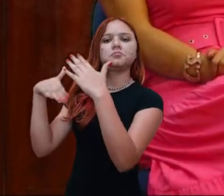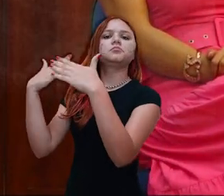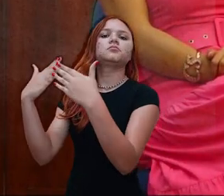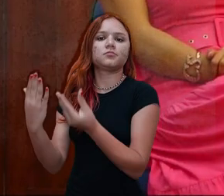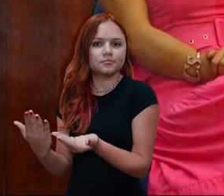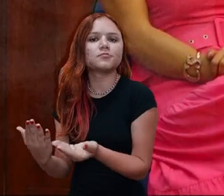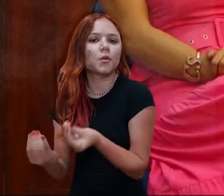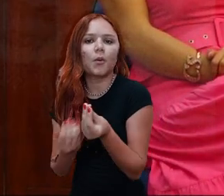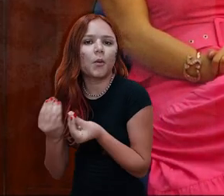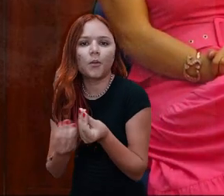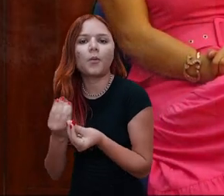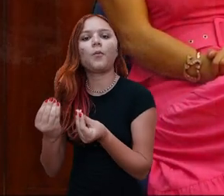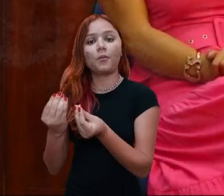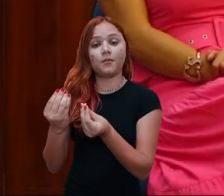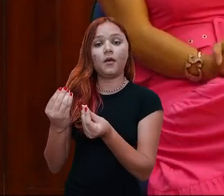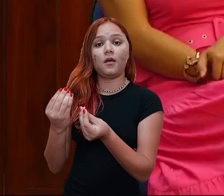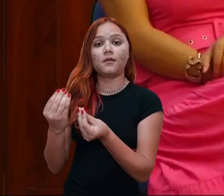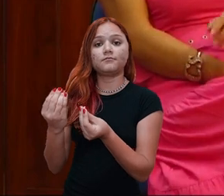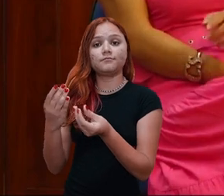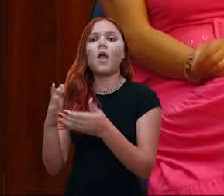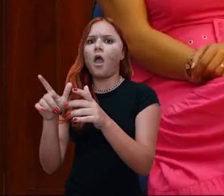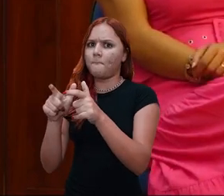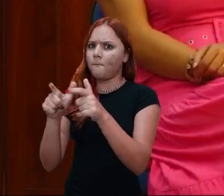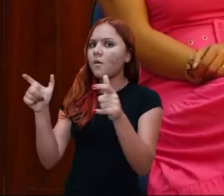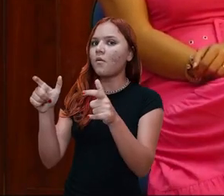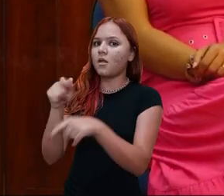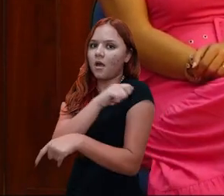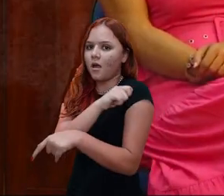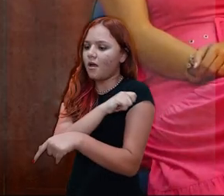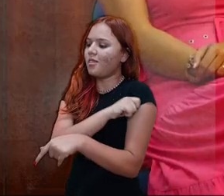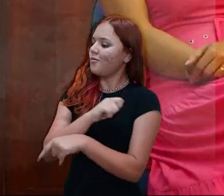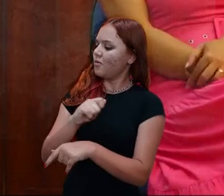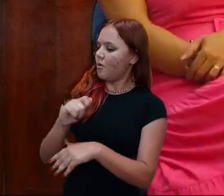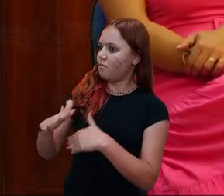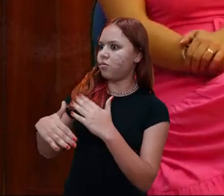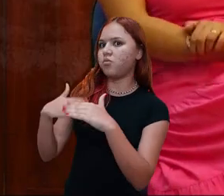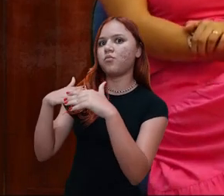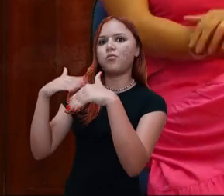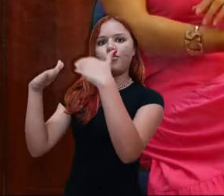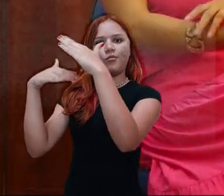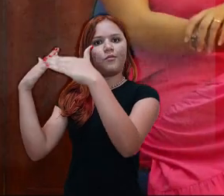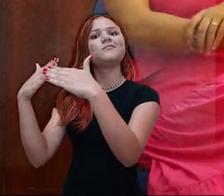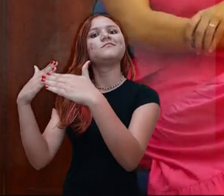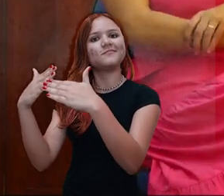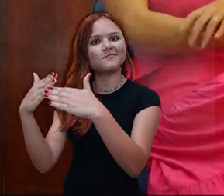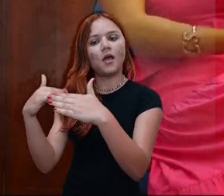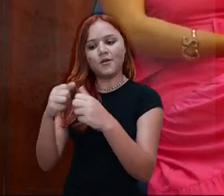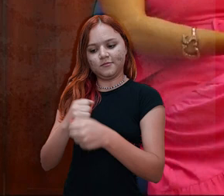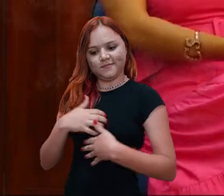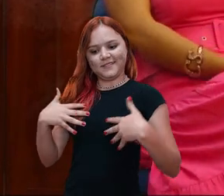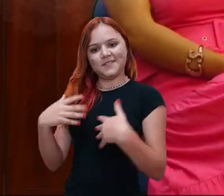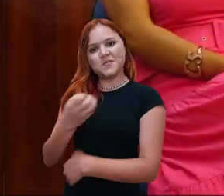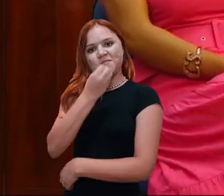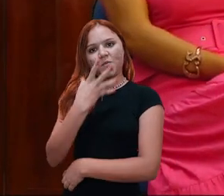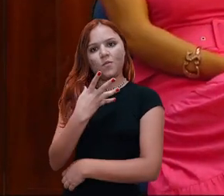desenvolvendo. E assim, geralmente eles vão muito bem. E isso vai me dando uma satisfação muito grande, porque é isso que